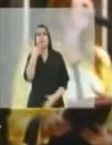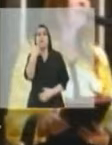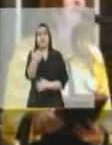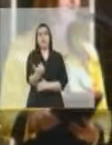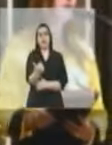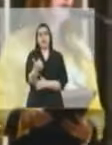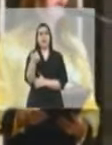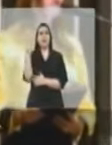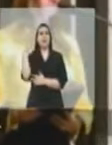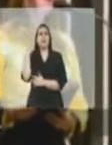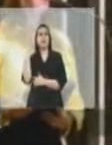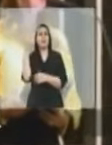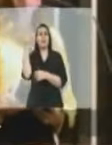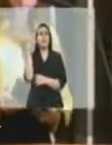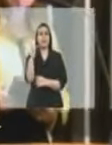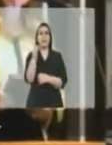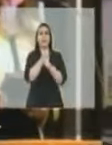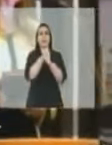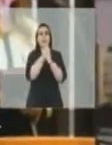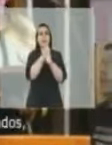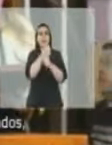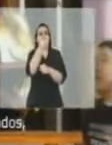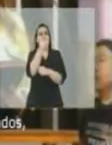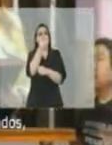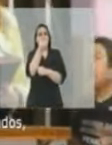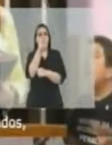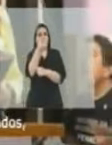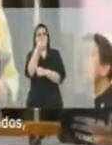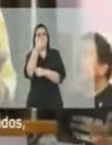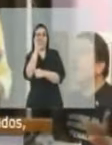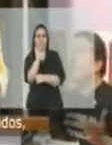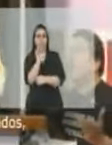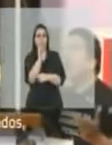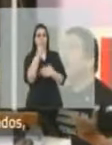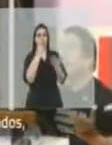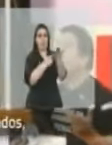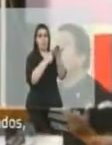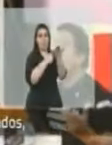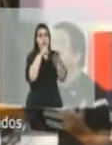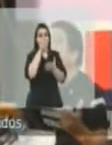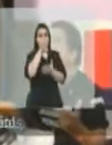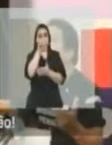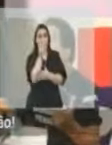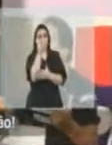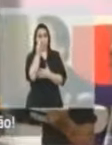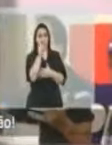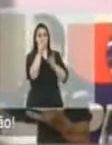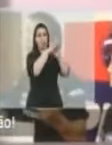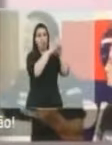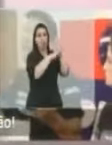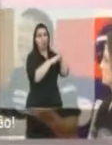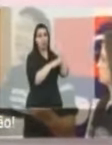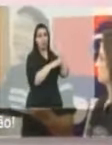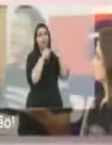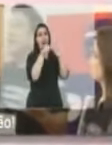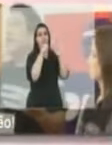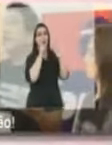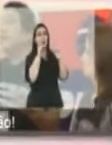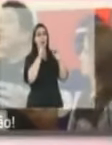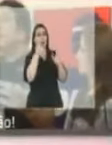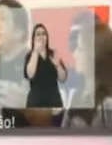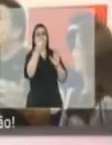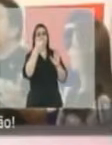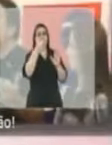Lauriette foi eleita deputada federal em 2010. A Veja, em avaliação do desempenho dos deputados, entre os 513, Lauriette ficou